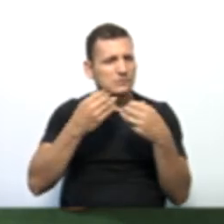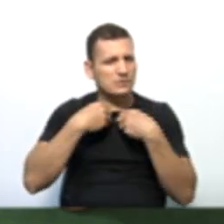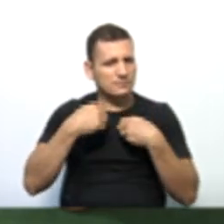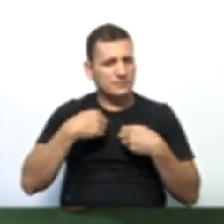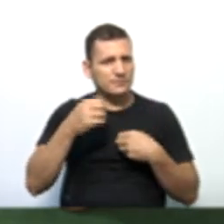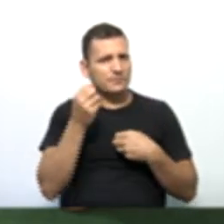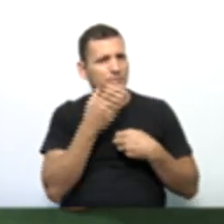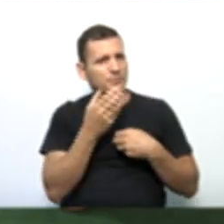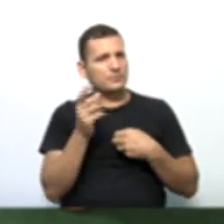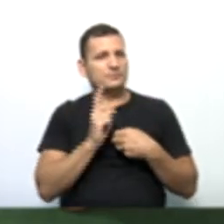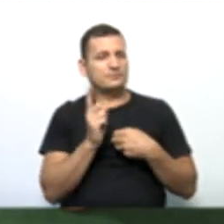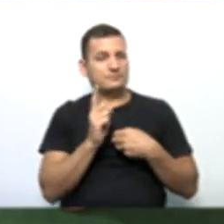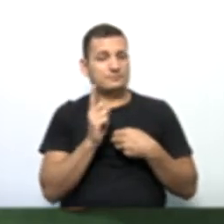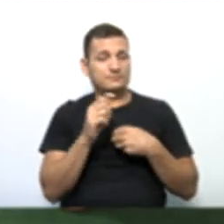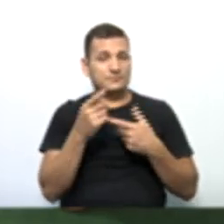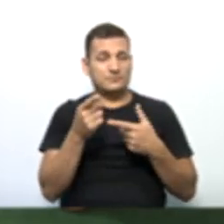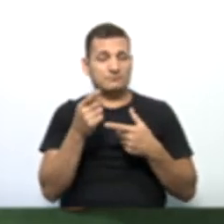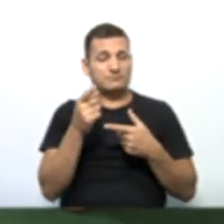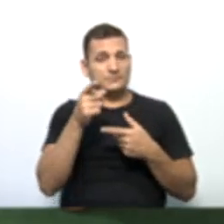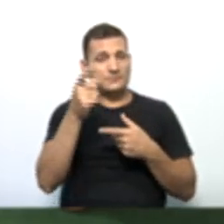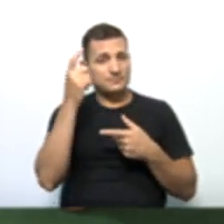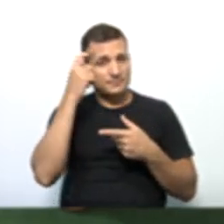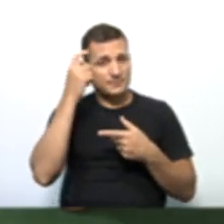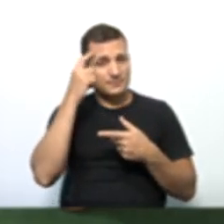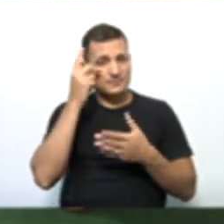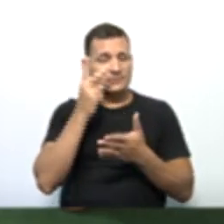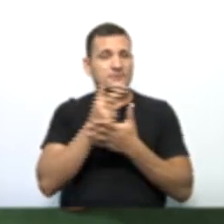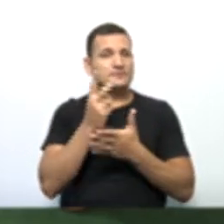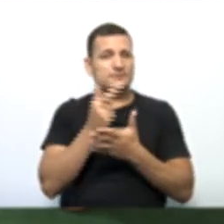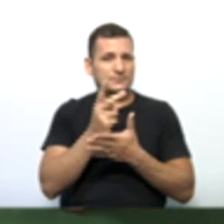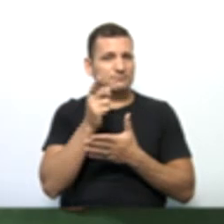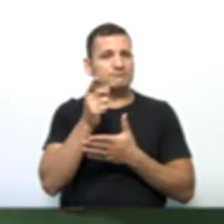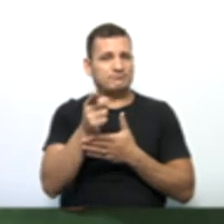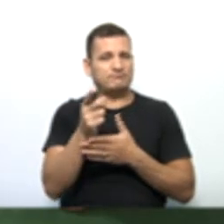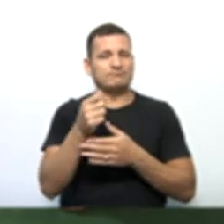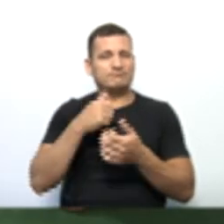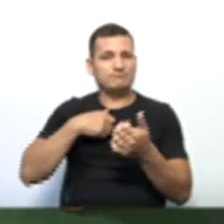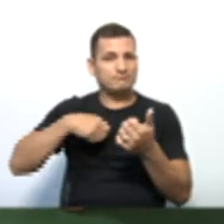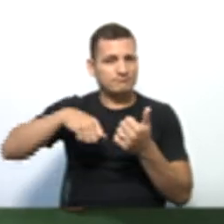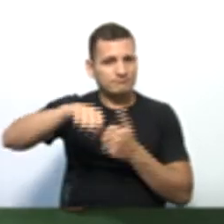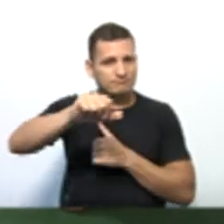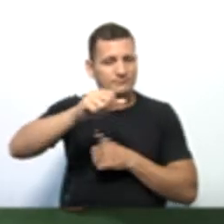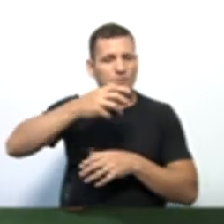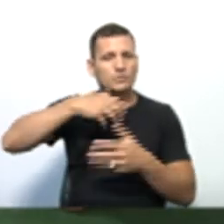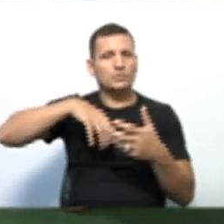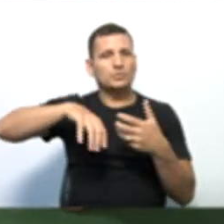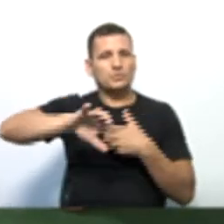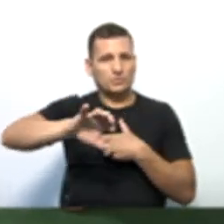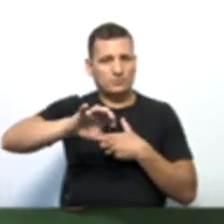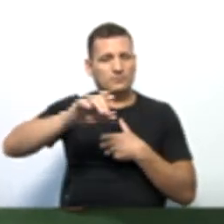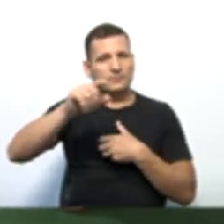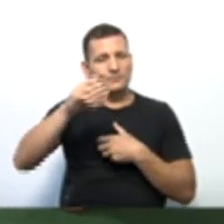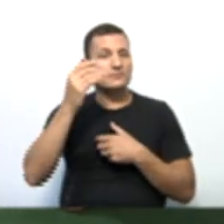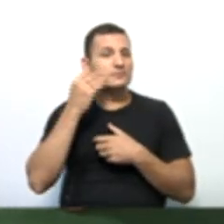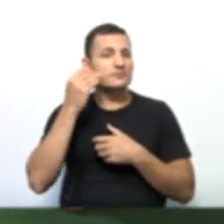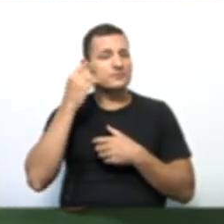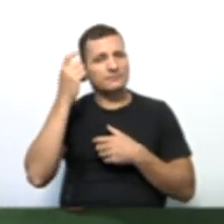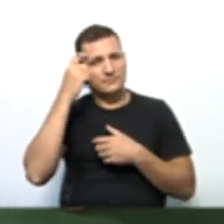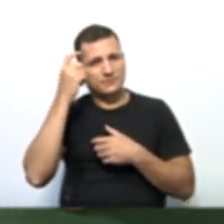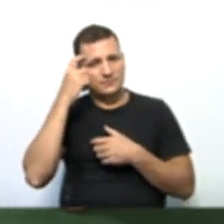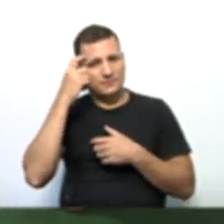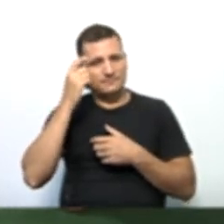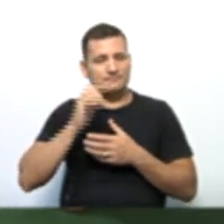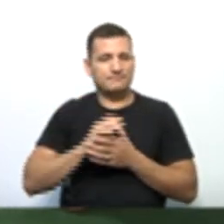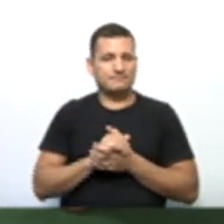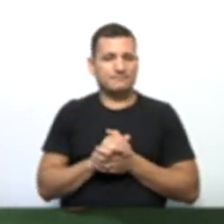gente sempre pensar em você, diante de uma situação que está acontecendo com o outro, para você tentar pensar, igual o professor falou, né? Não faça o que você não gostaria